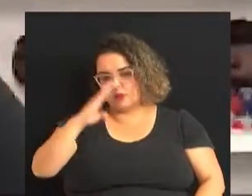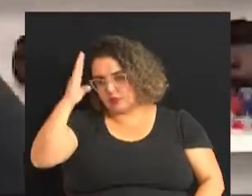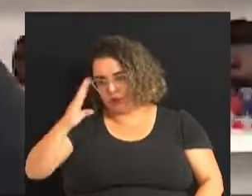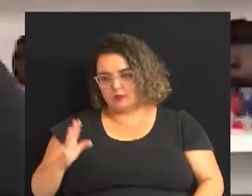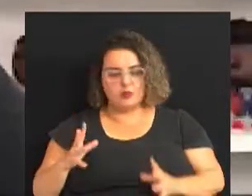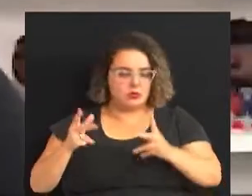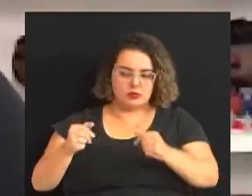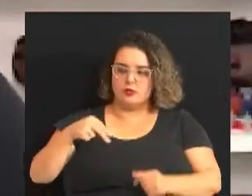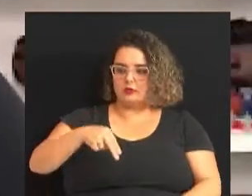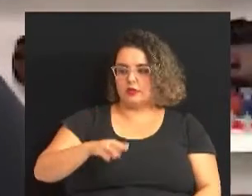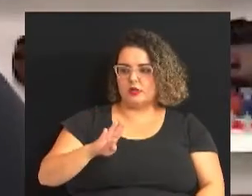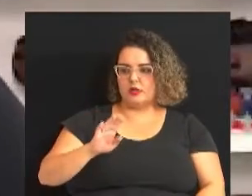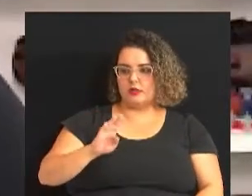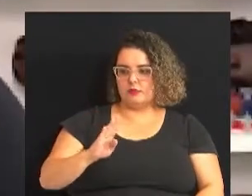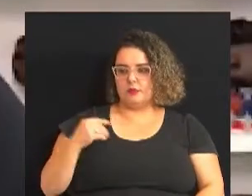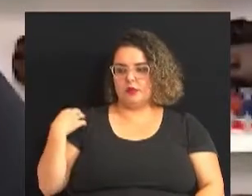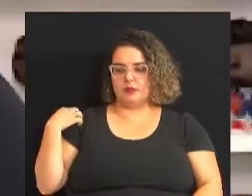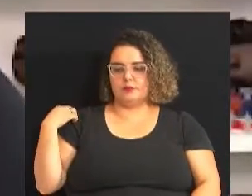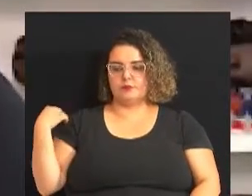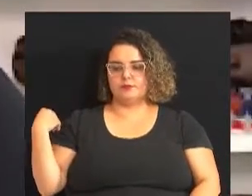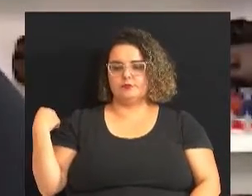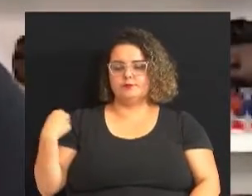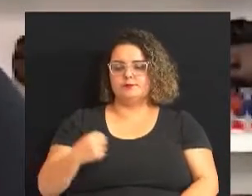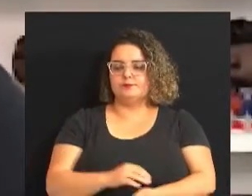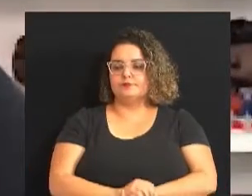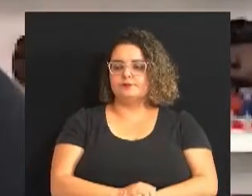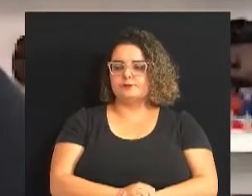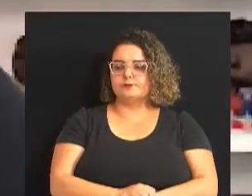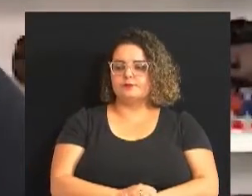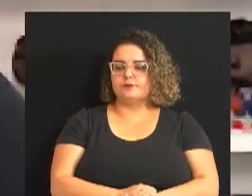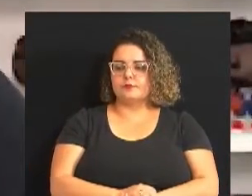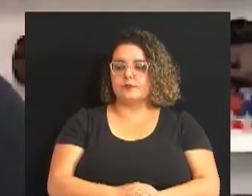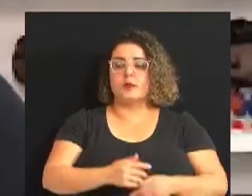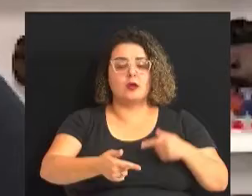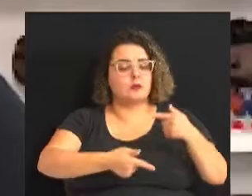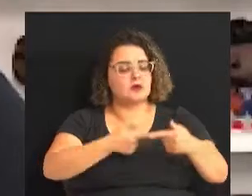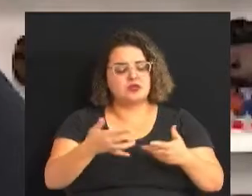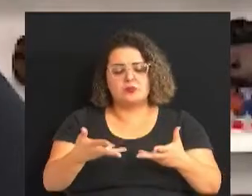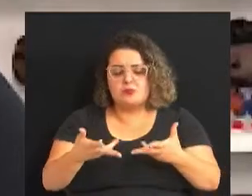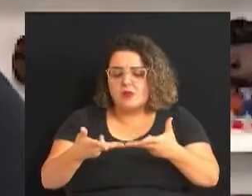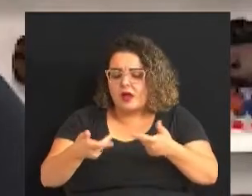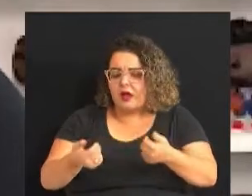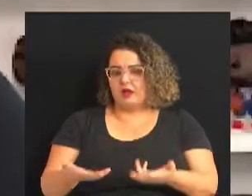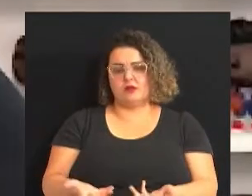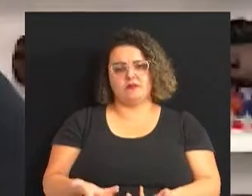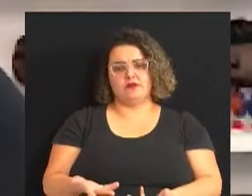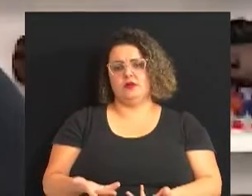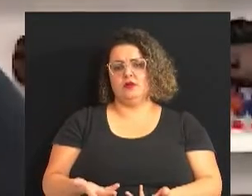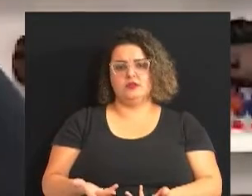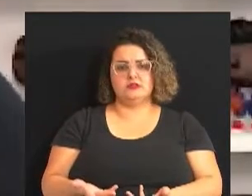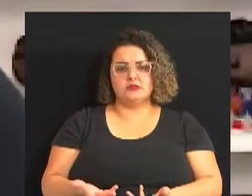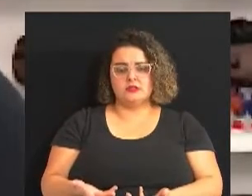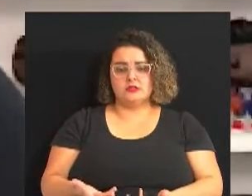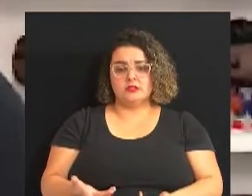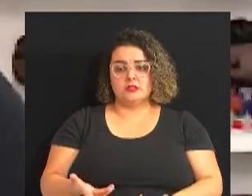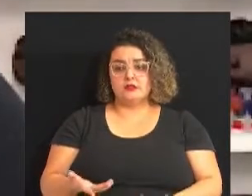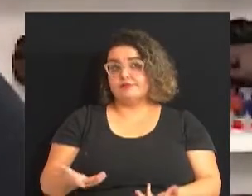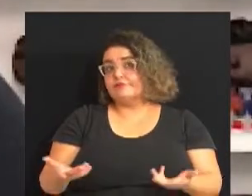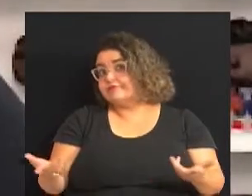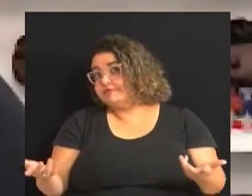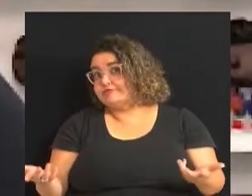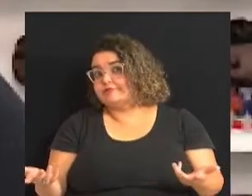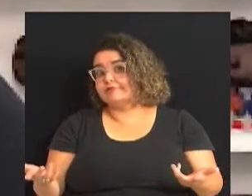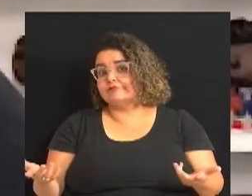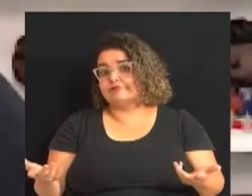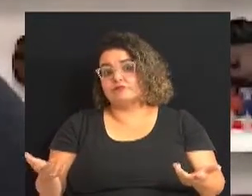NBA. Então, assim, foi uma geração talentosíssima, que acabou naufragando